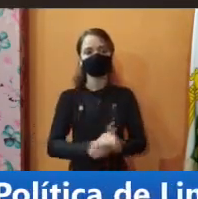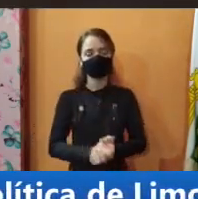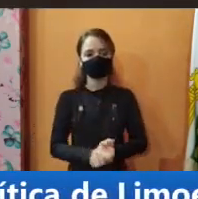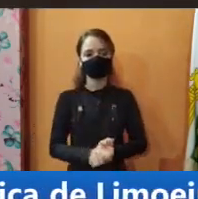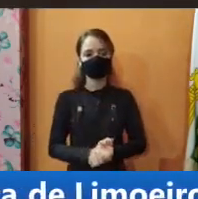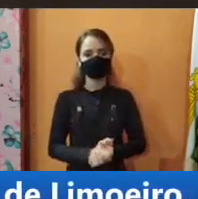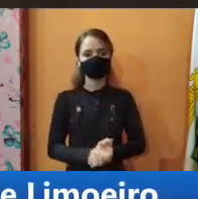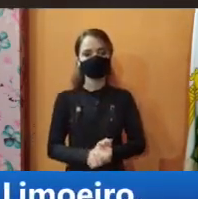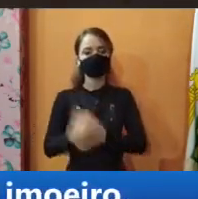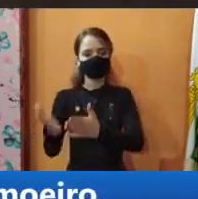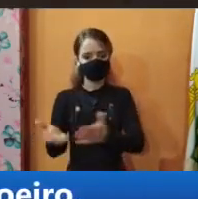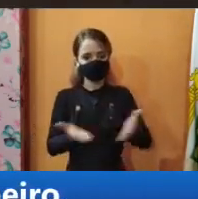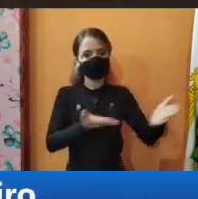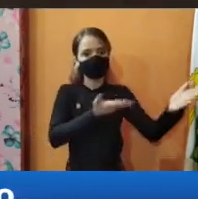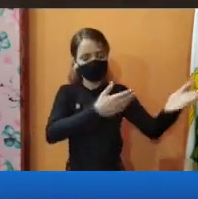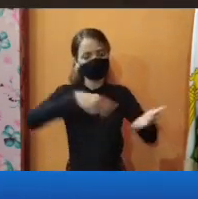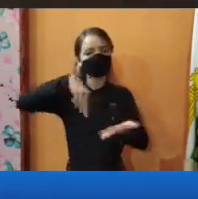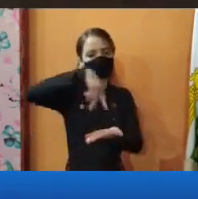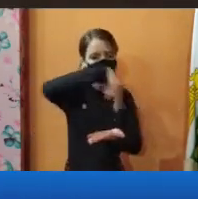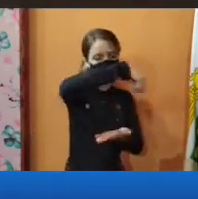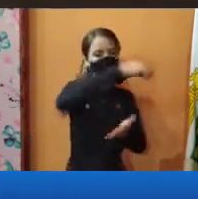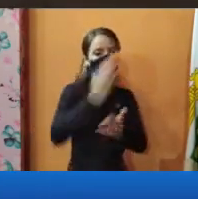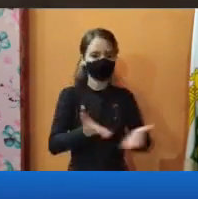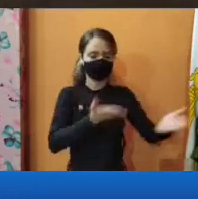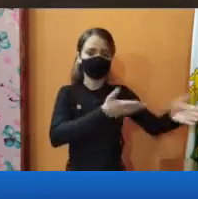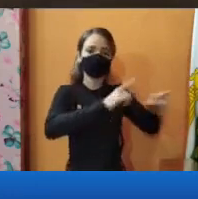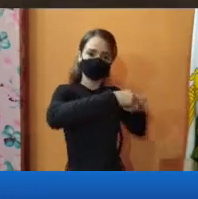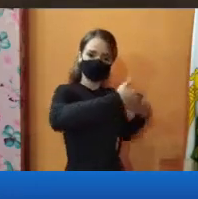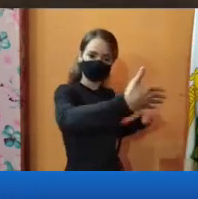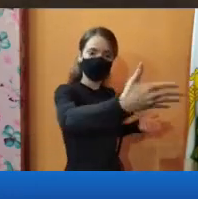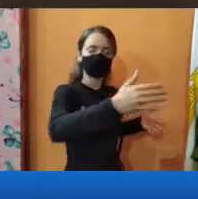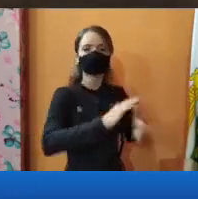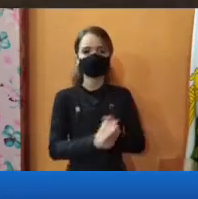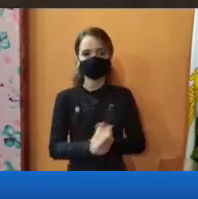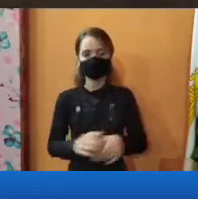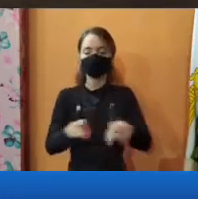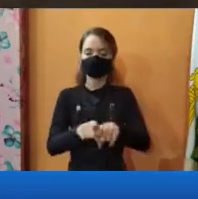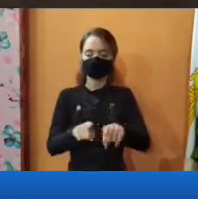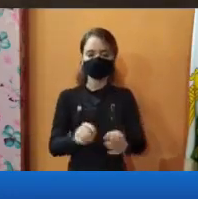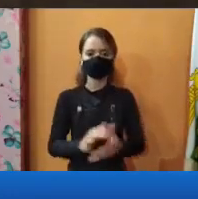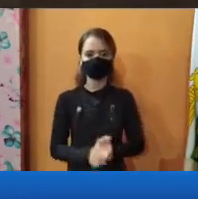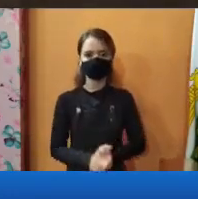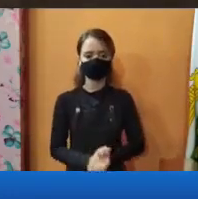Tiago, Charlon, vai passar, não é?